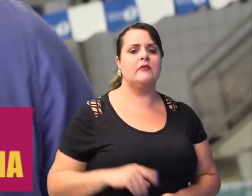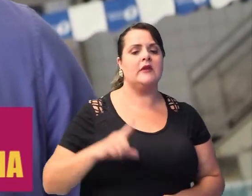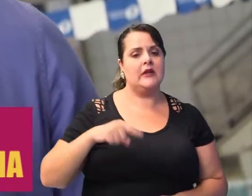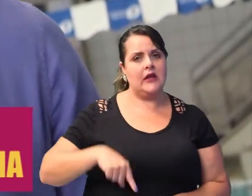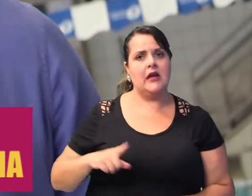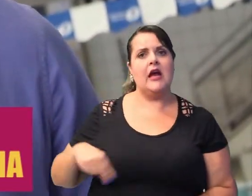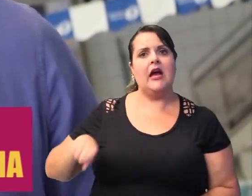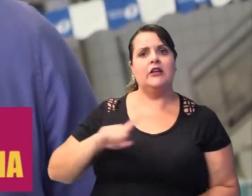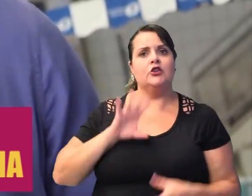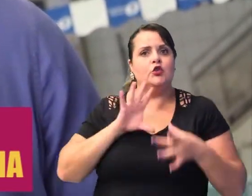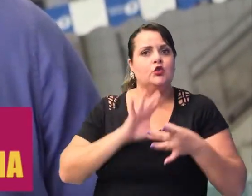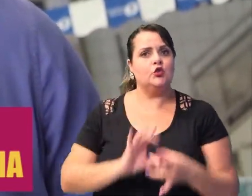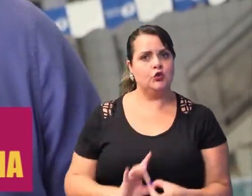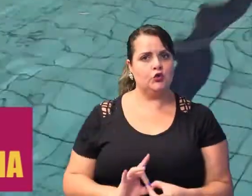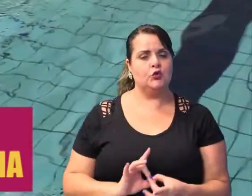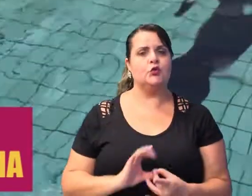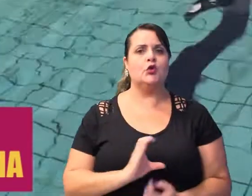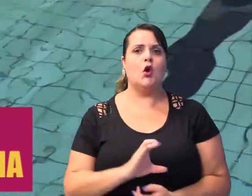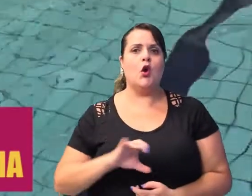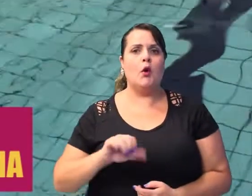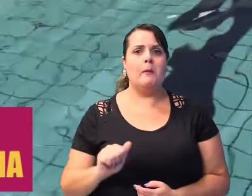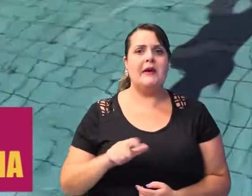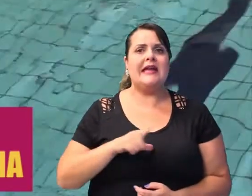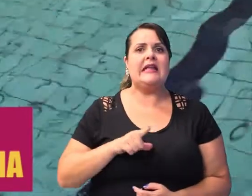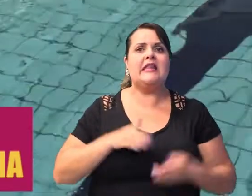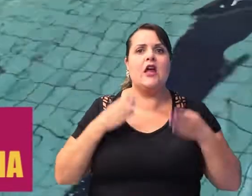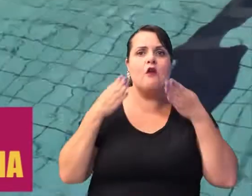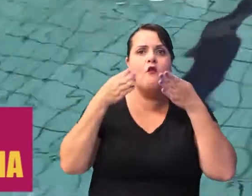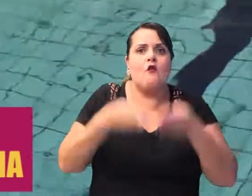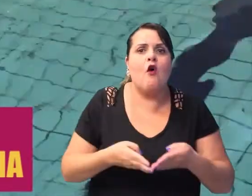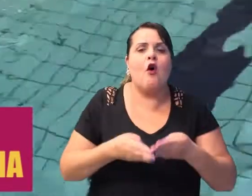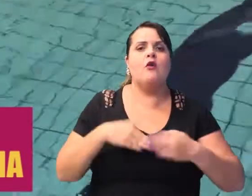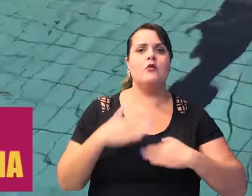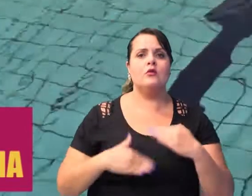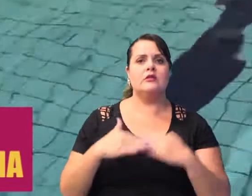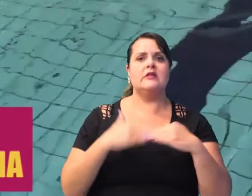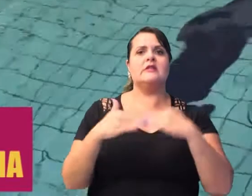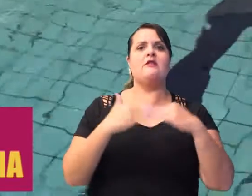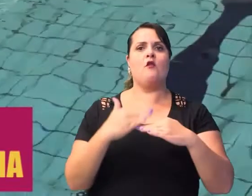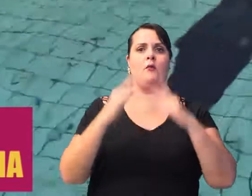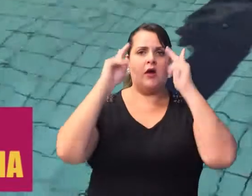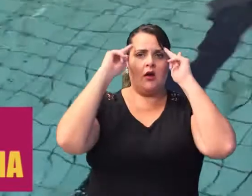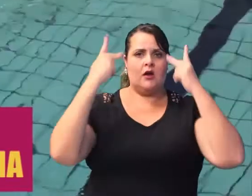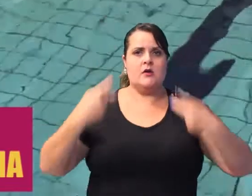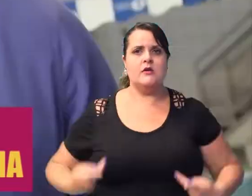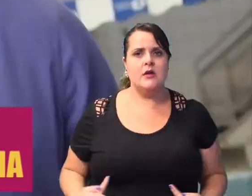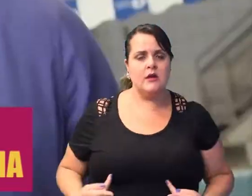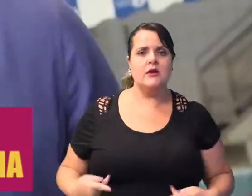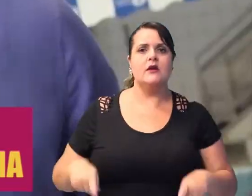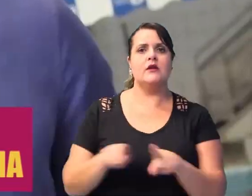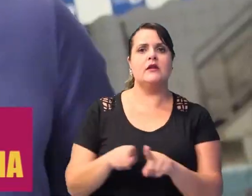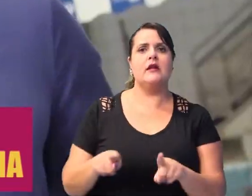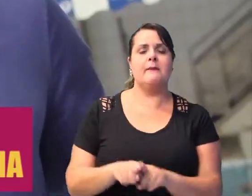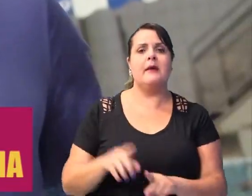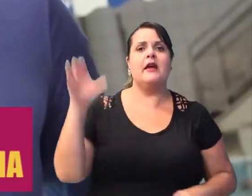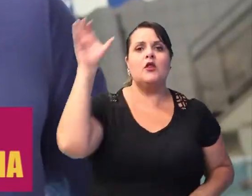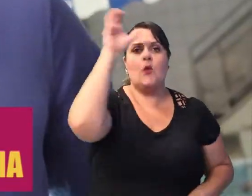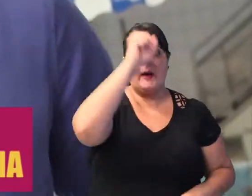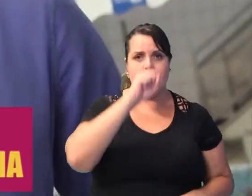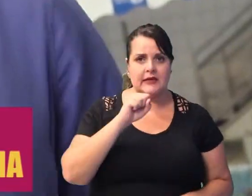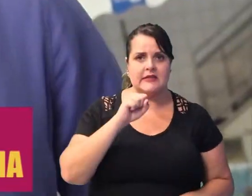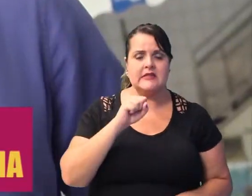em conjunto com esses clientes então muito focado no desenvolvimento muito focada no ser humano e focado na educação